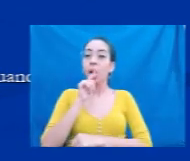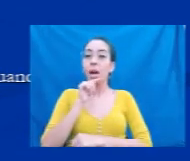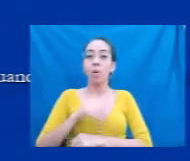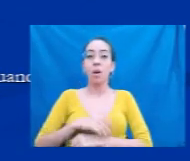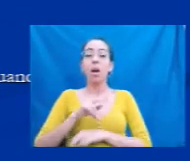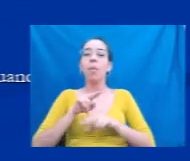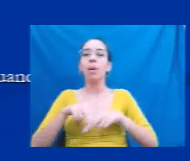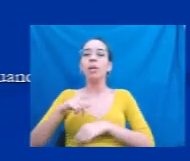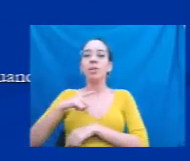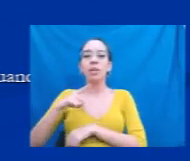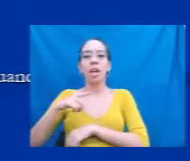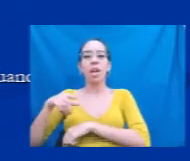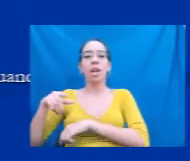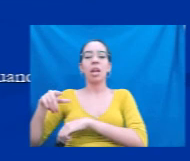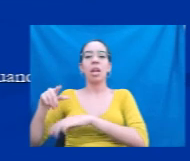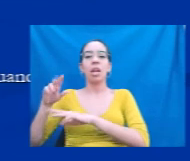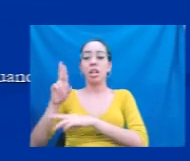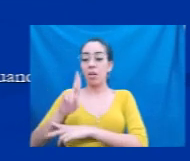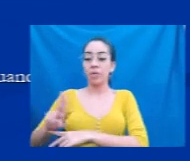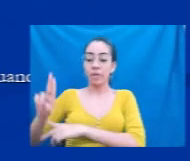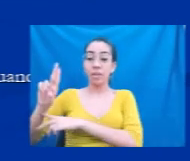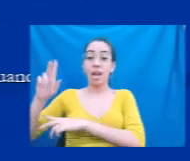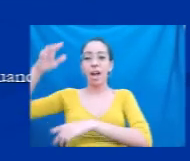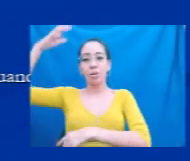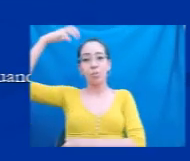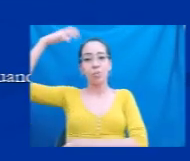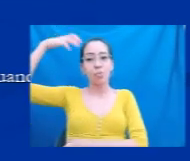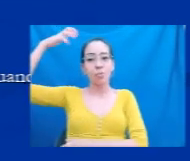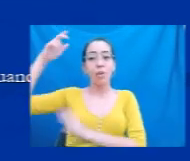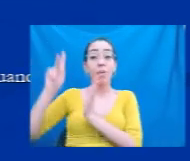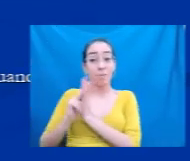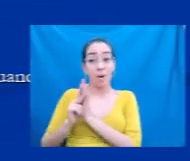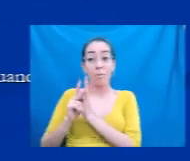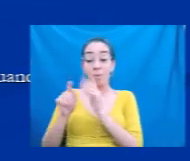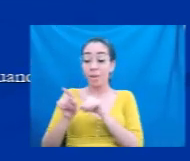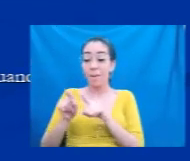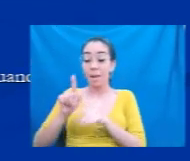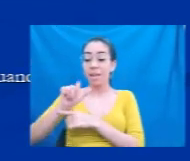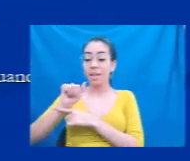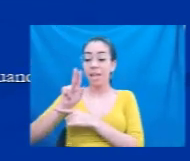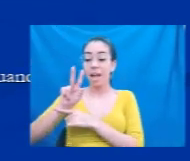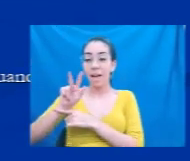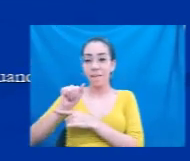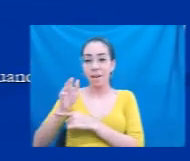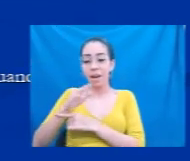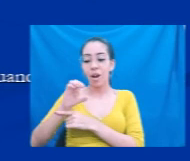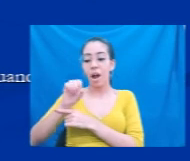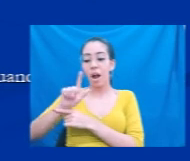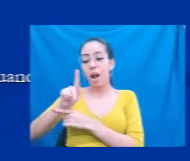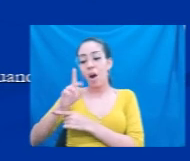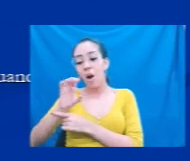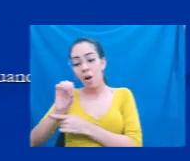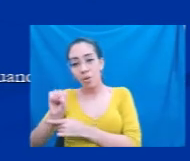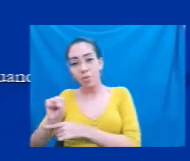o chuveiro e o lava-óleos, né? Em caso de incêndios, deve-se da pessoa, né? No caso, a pessoa está